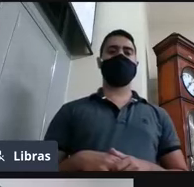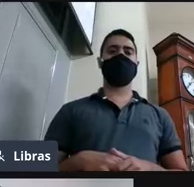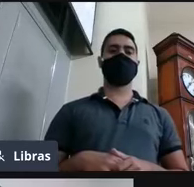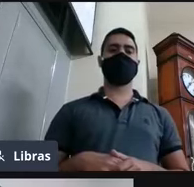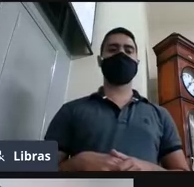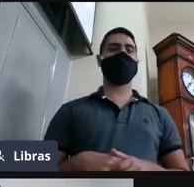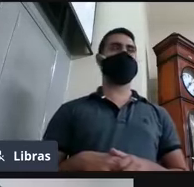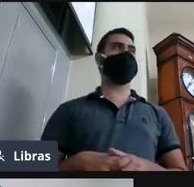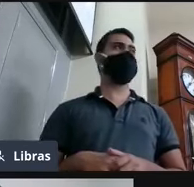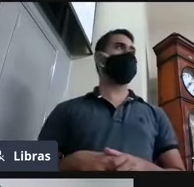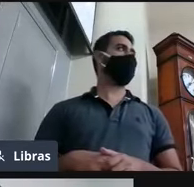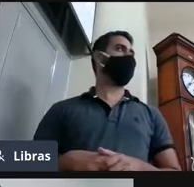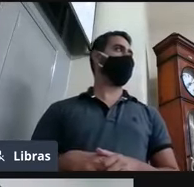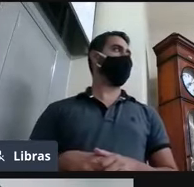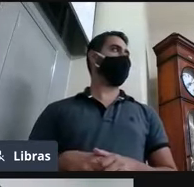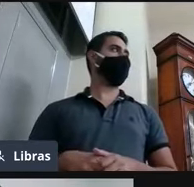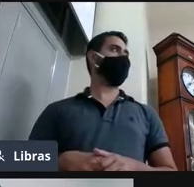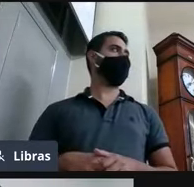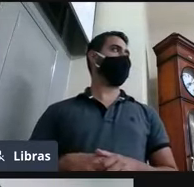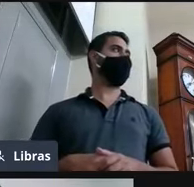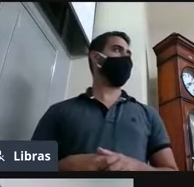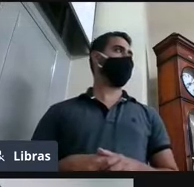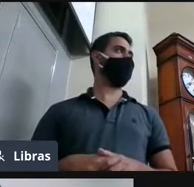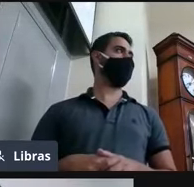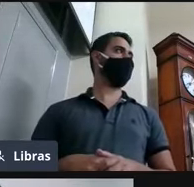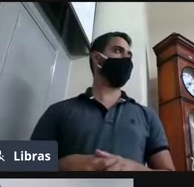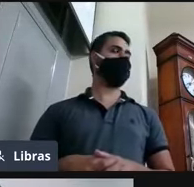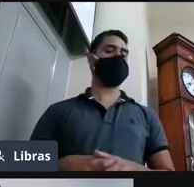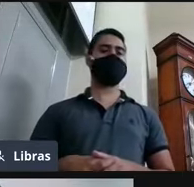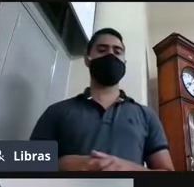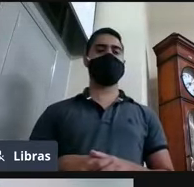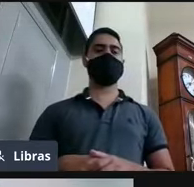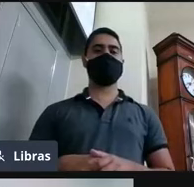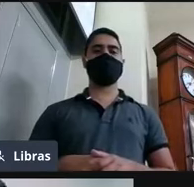Vereador Paulo Celso Alves Pena, Celcinho do Bar.